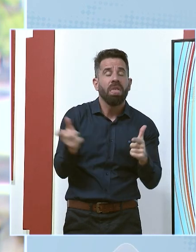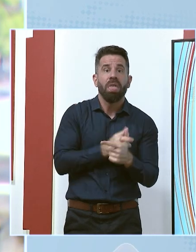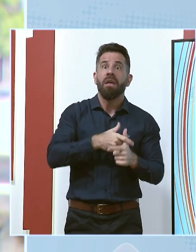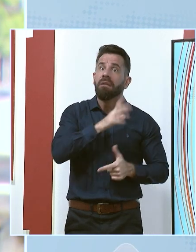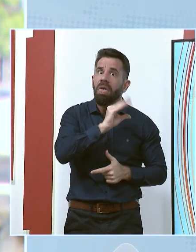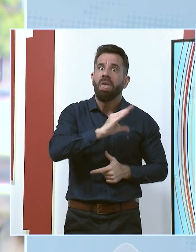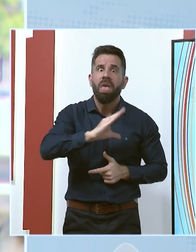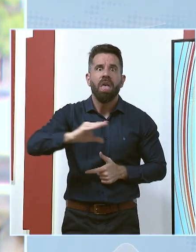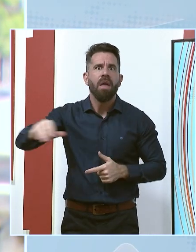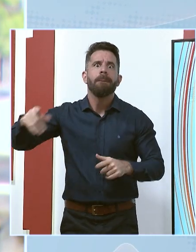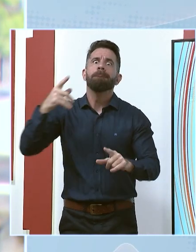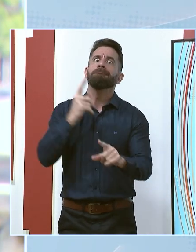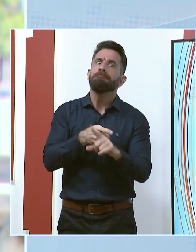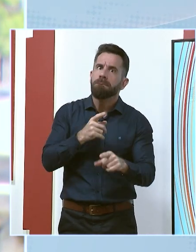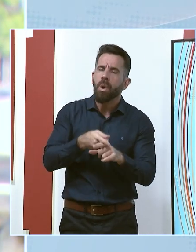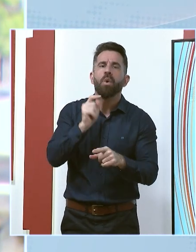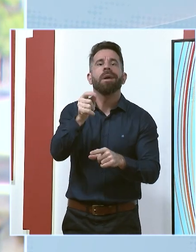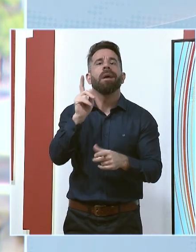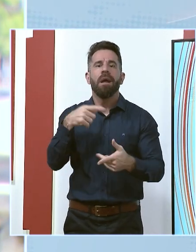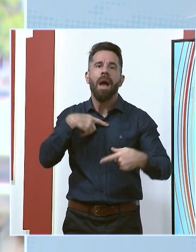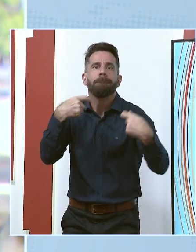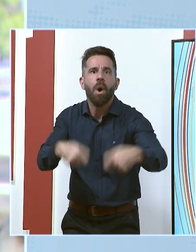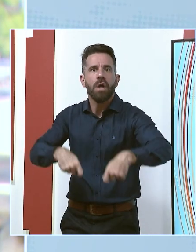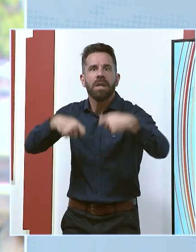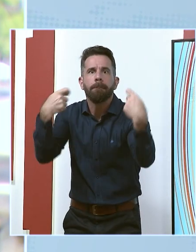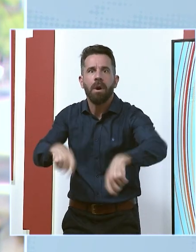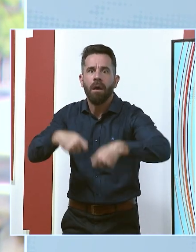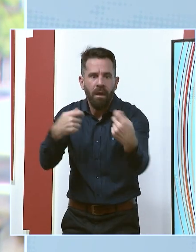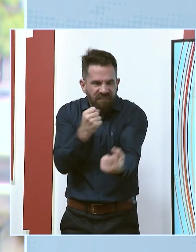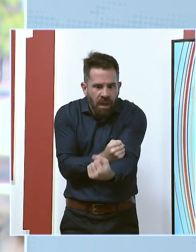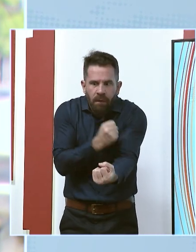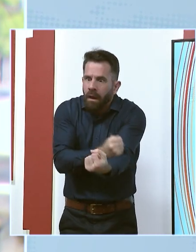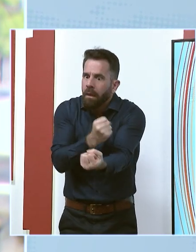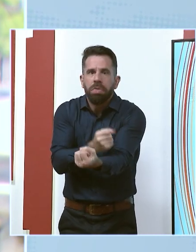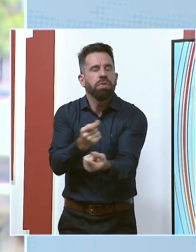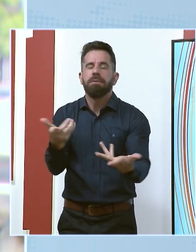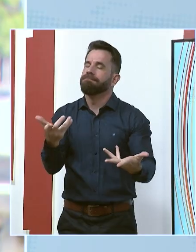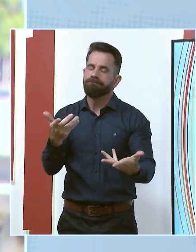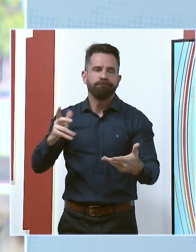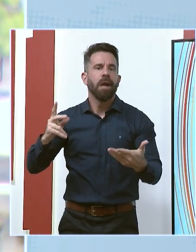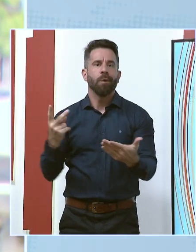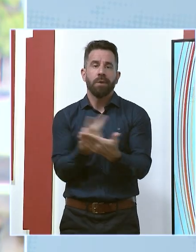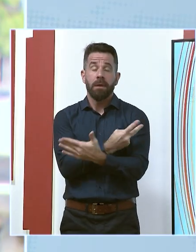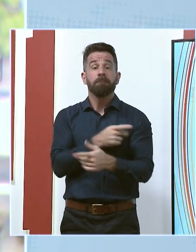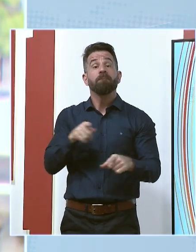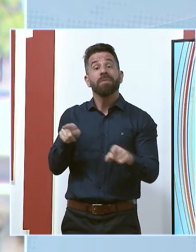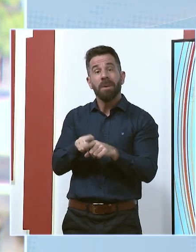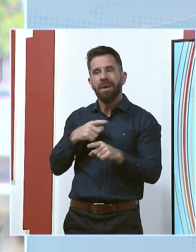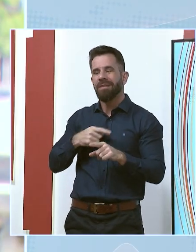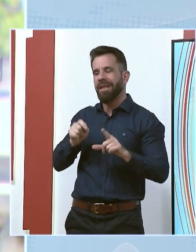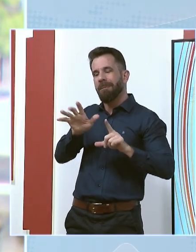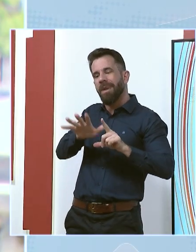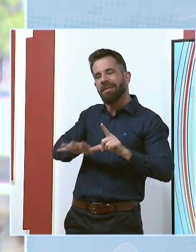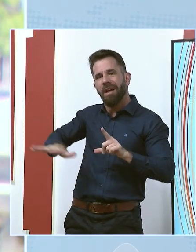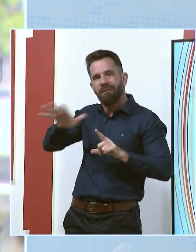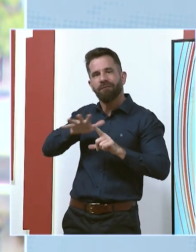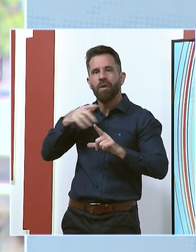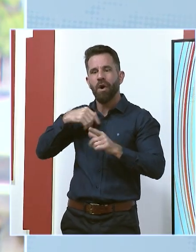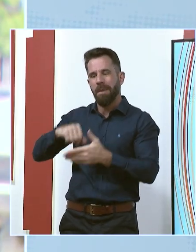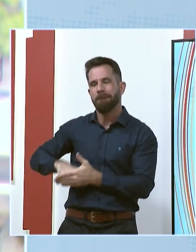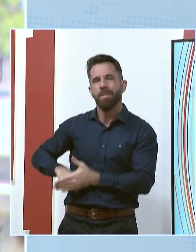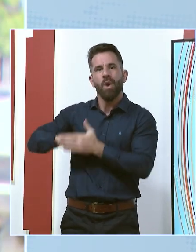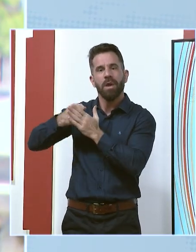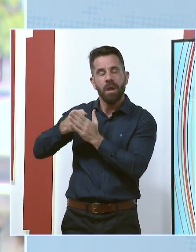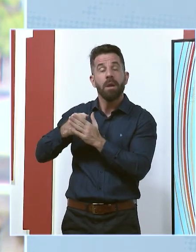de milhares de pedidos de bloqueio de cadastro na plataforma de autoexclusão do governo federal e até no crescimento